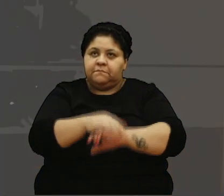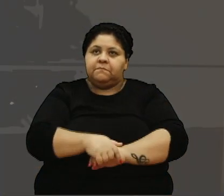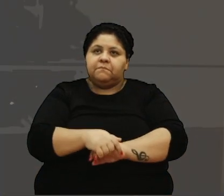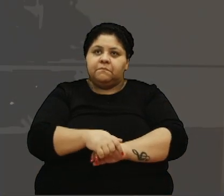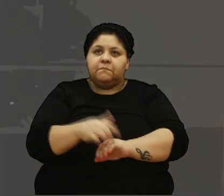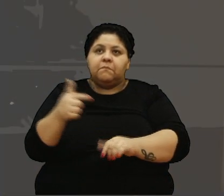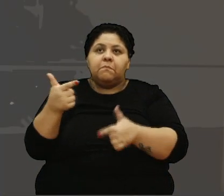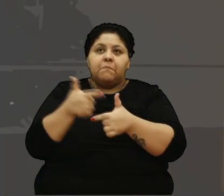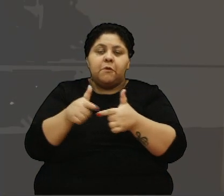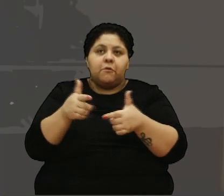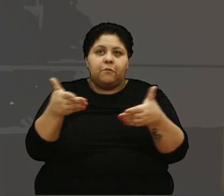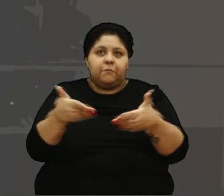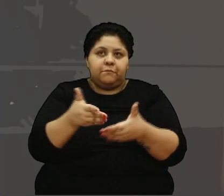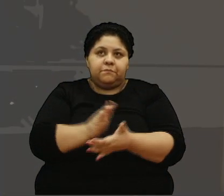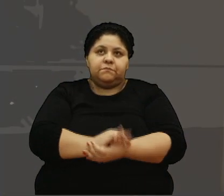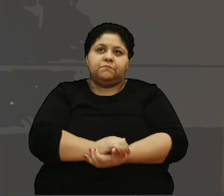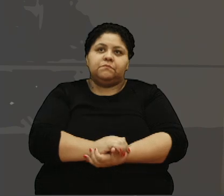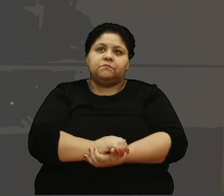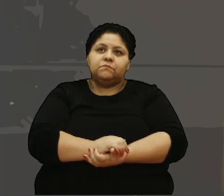agora.